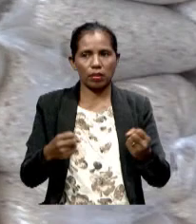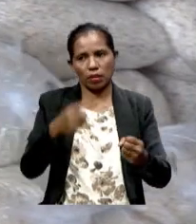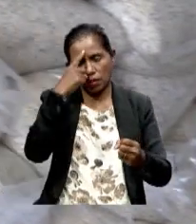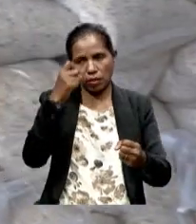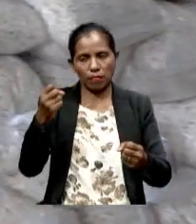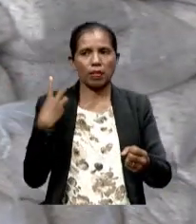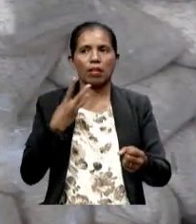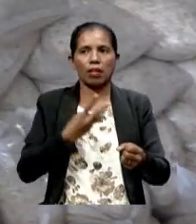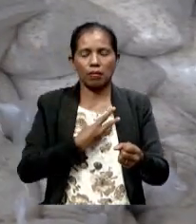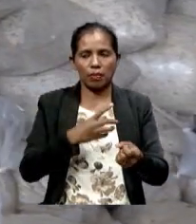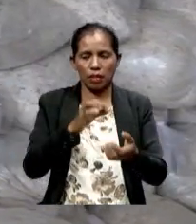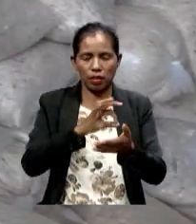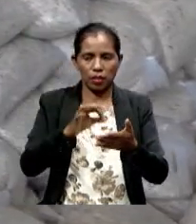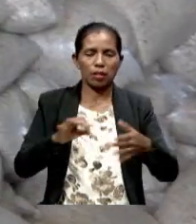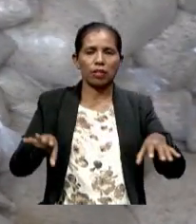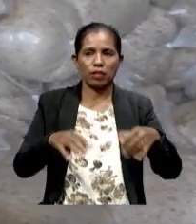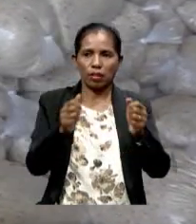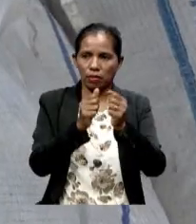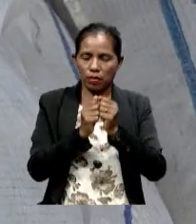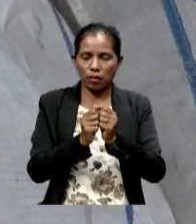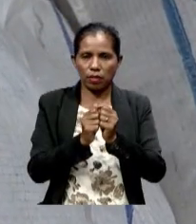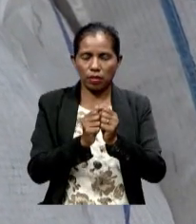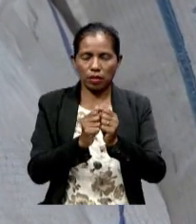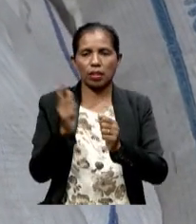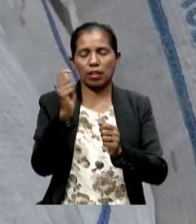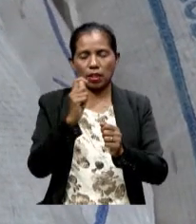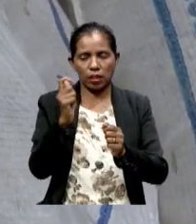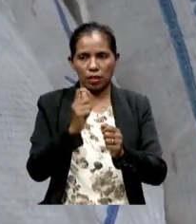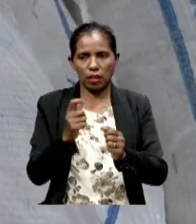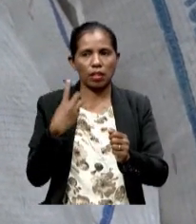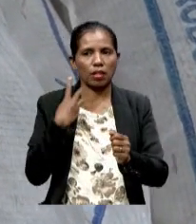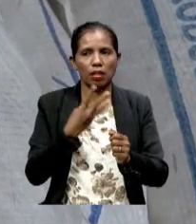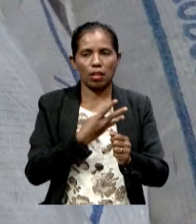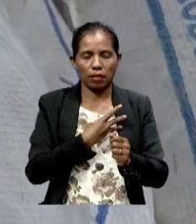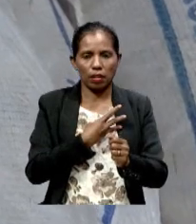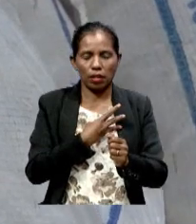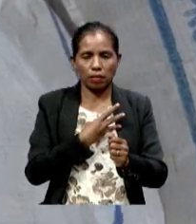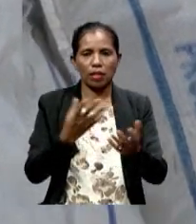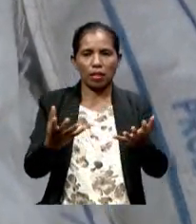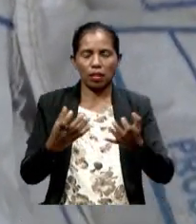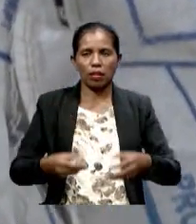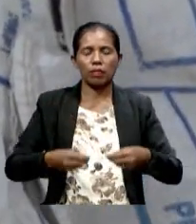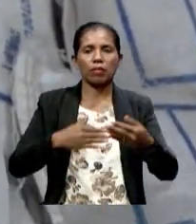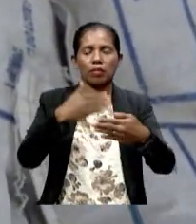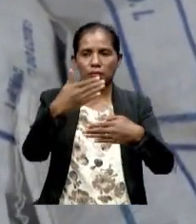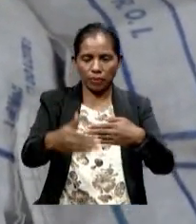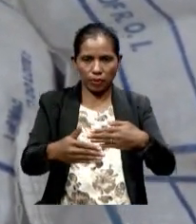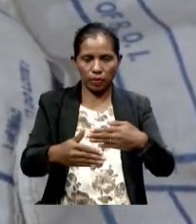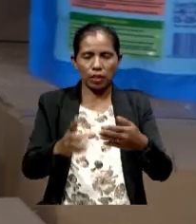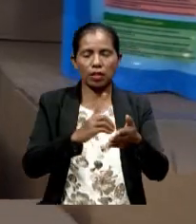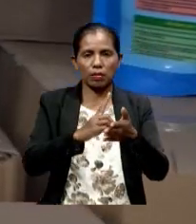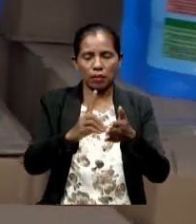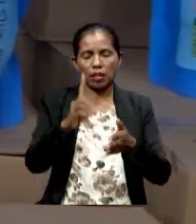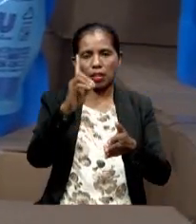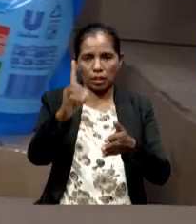asina kontrato ia ezimbra ia terça feira mas ame ne ame ne karna fo espaso utuan mais uma semana pra ame